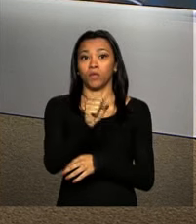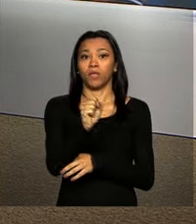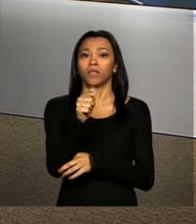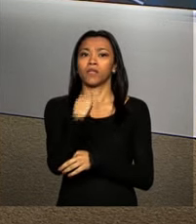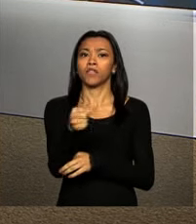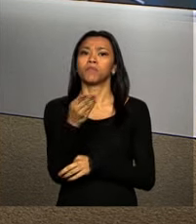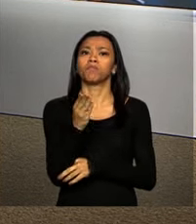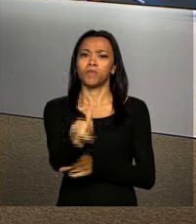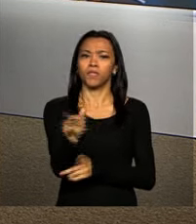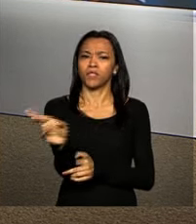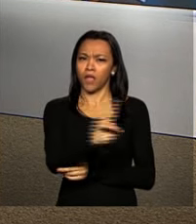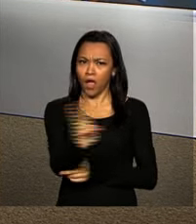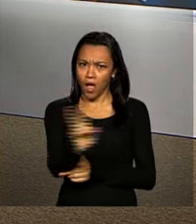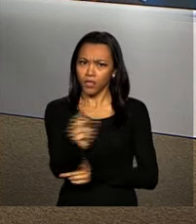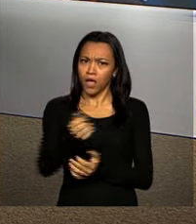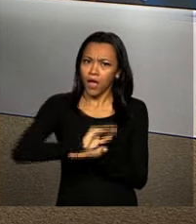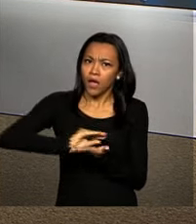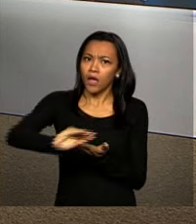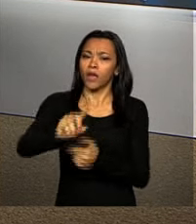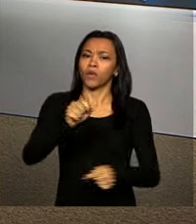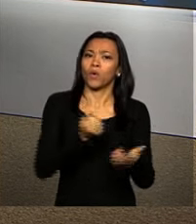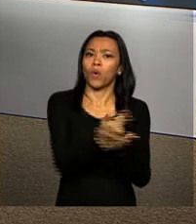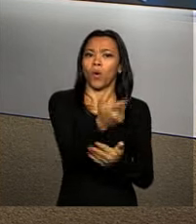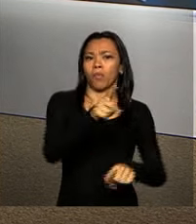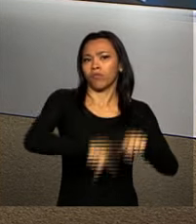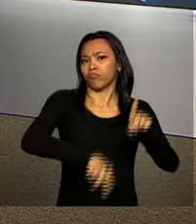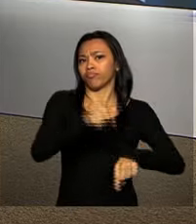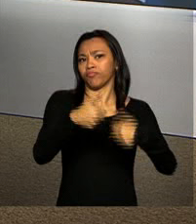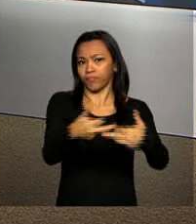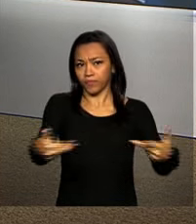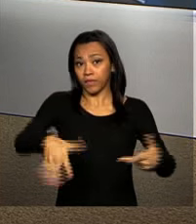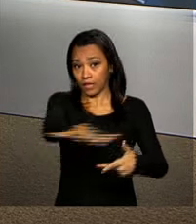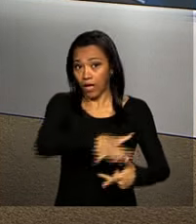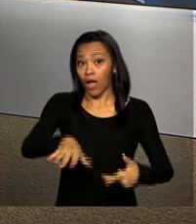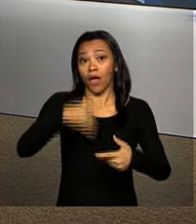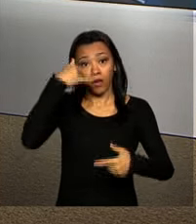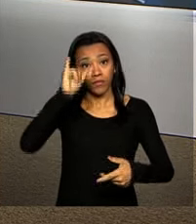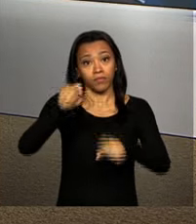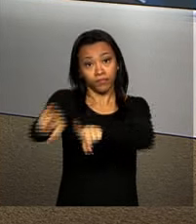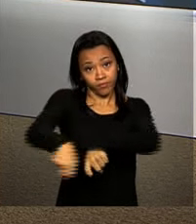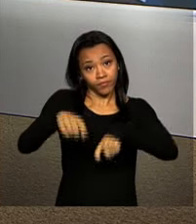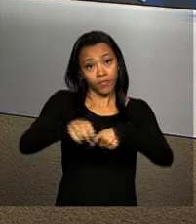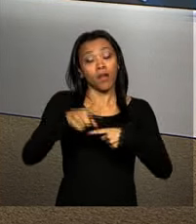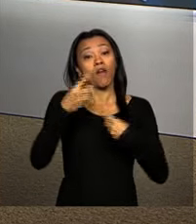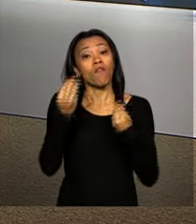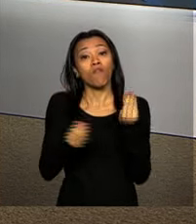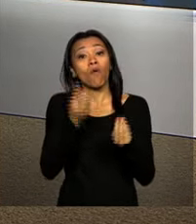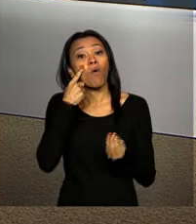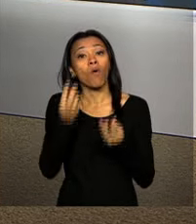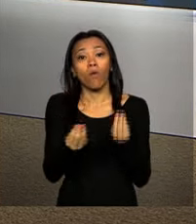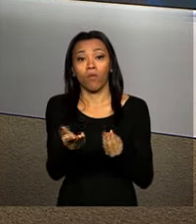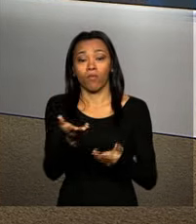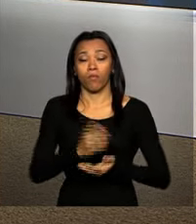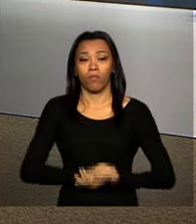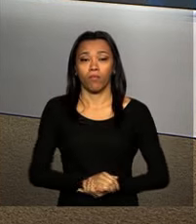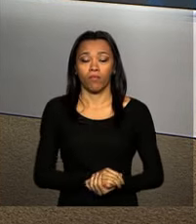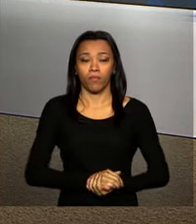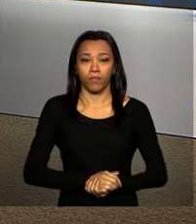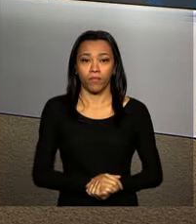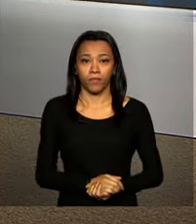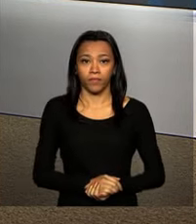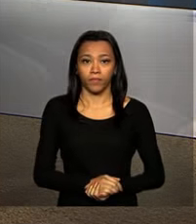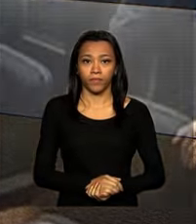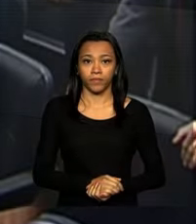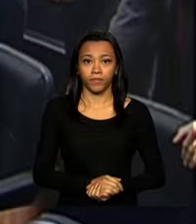reais para custeio, investimento e comercialização da produção agropecuária. Vamos acompanhar a divulgação.